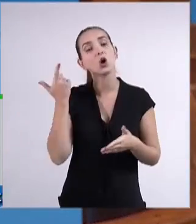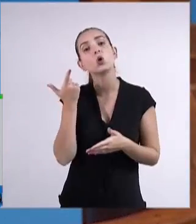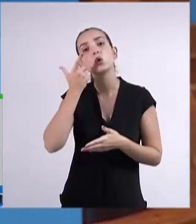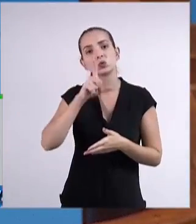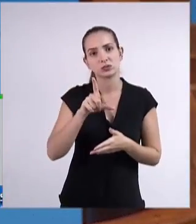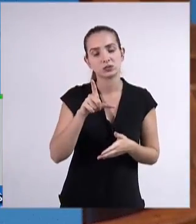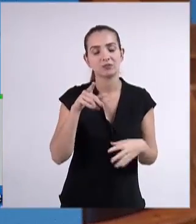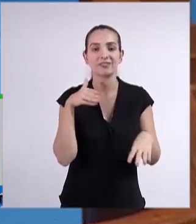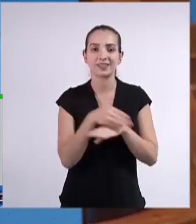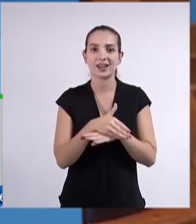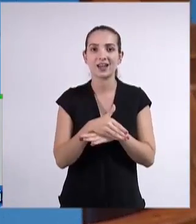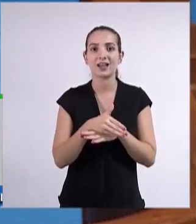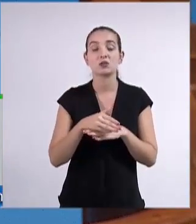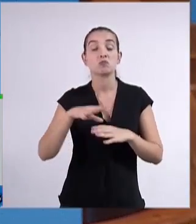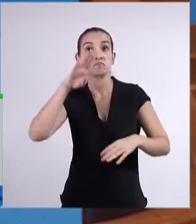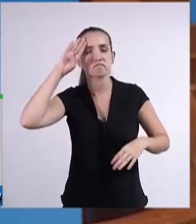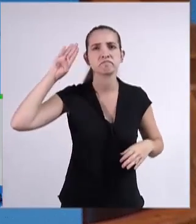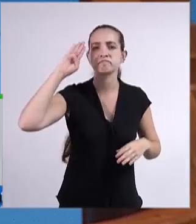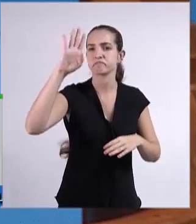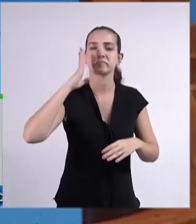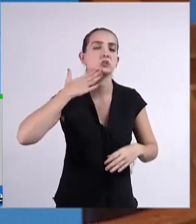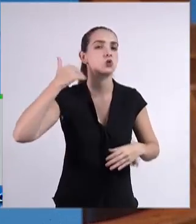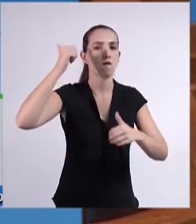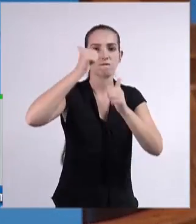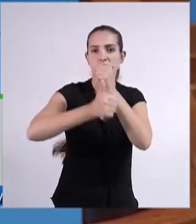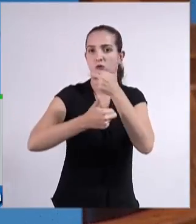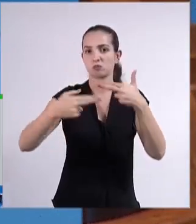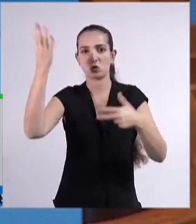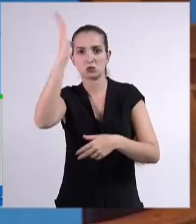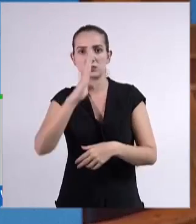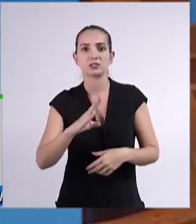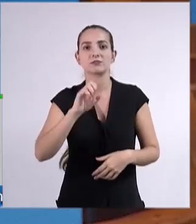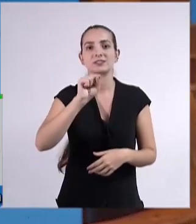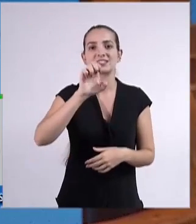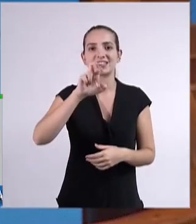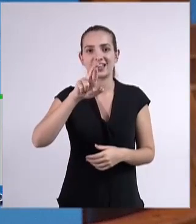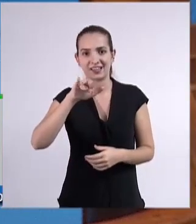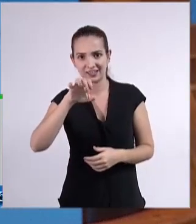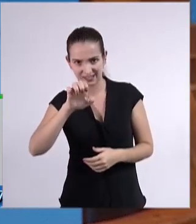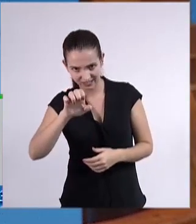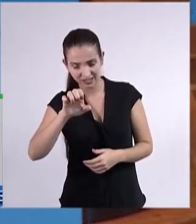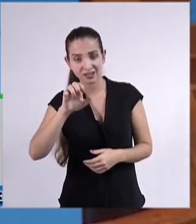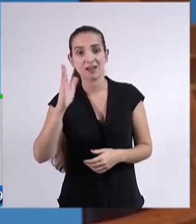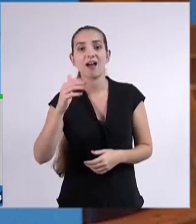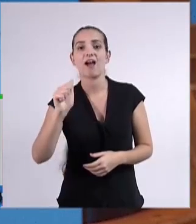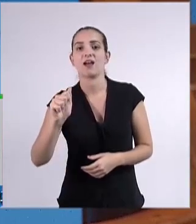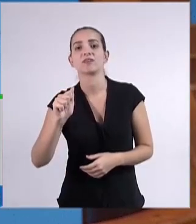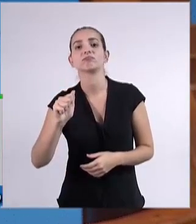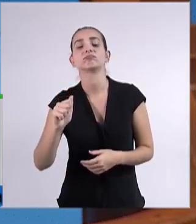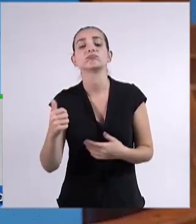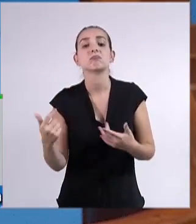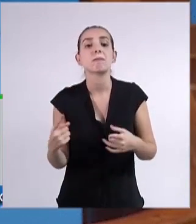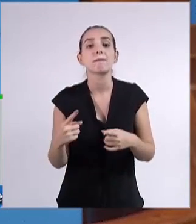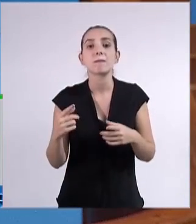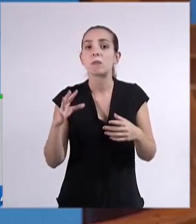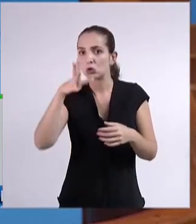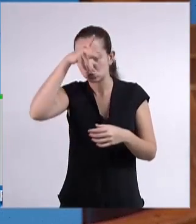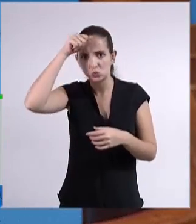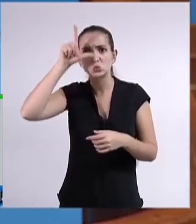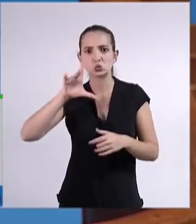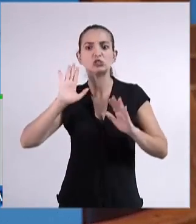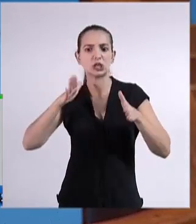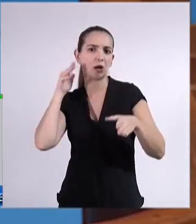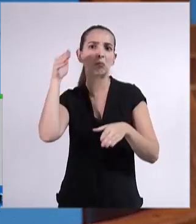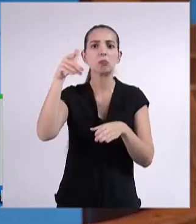D. Isso é uma vergonha. Então, nós precisamos, eu vou trabalhar essa questão da CPI, peço apoio dos colegas,